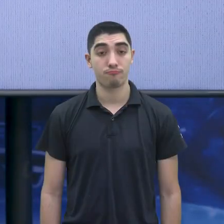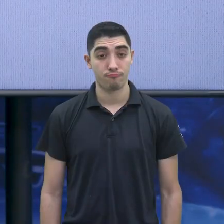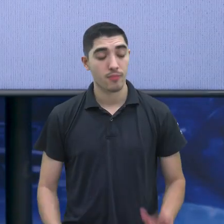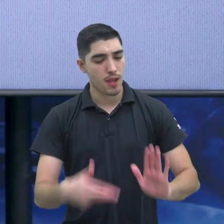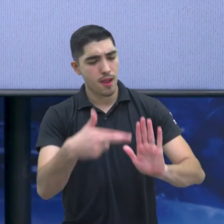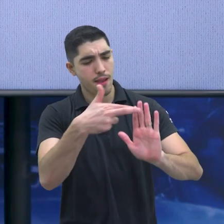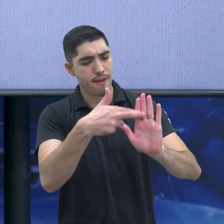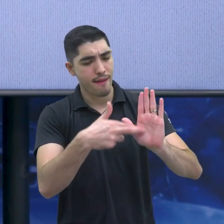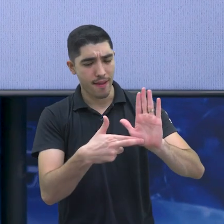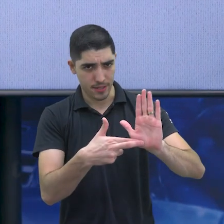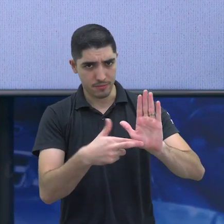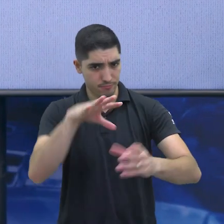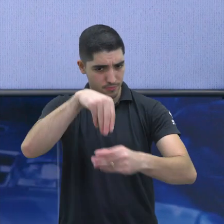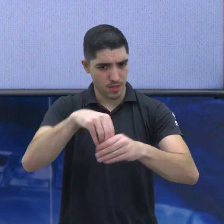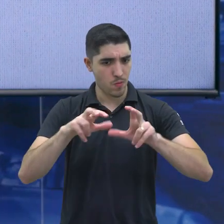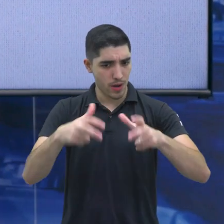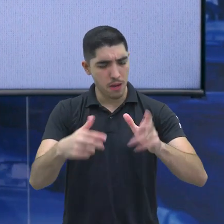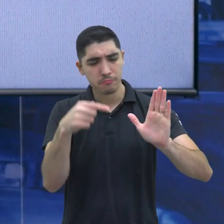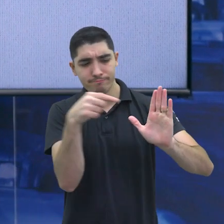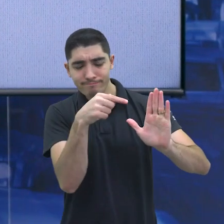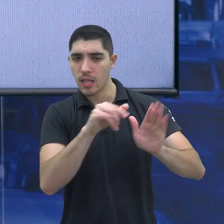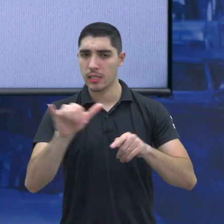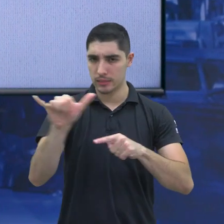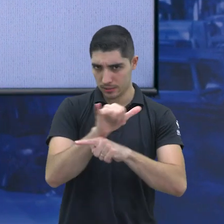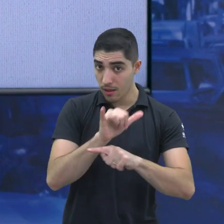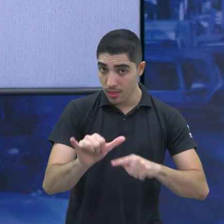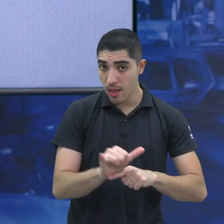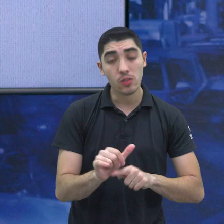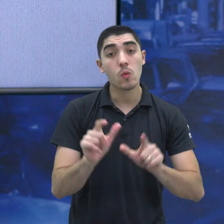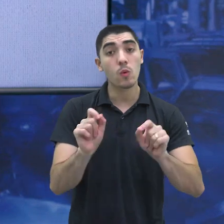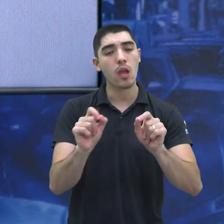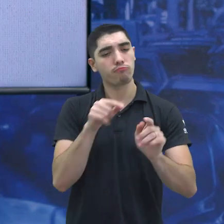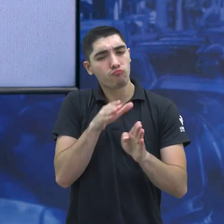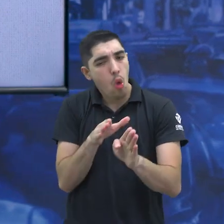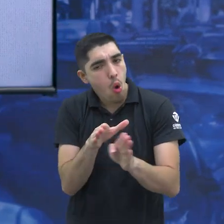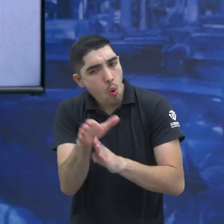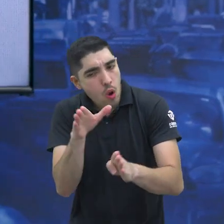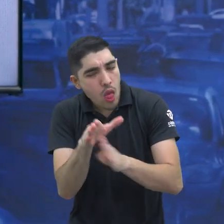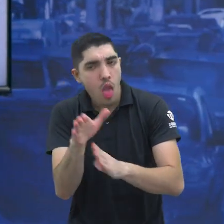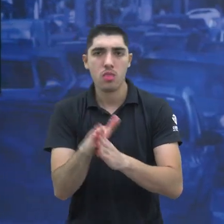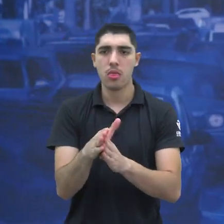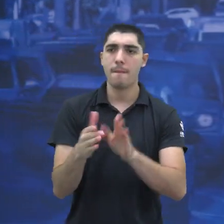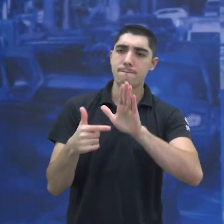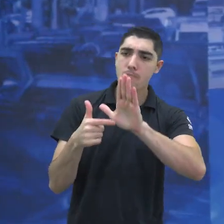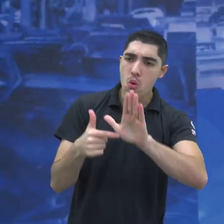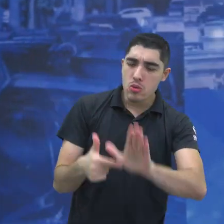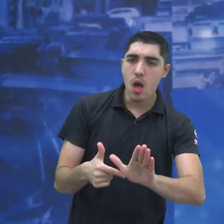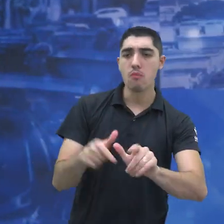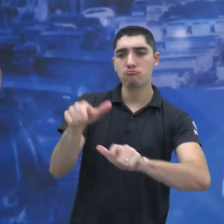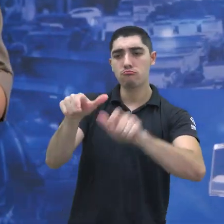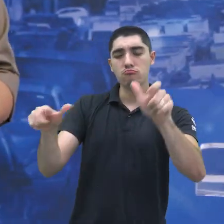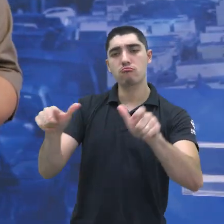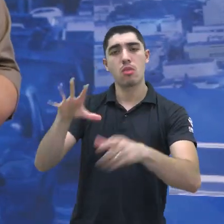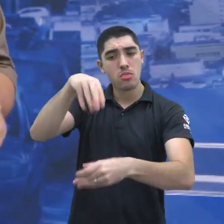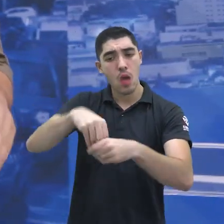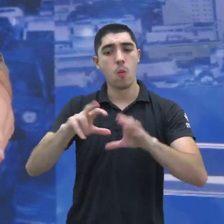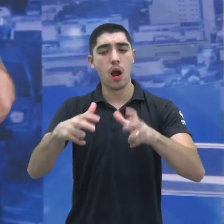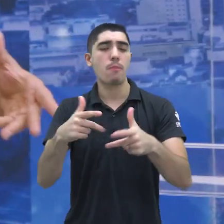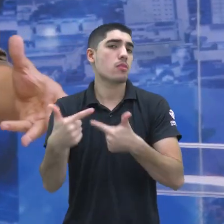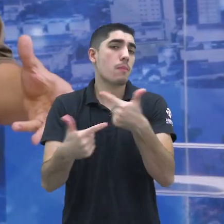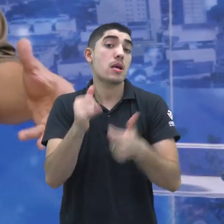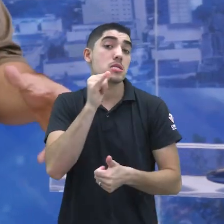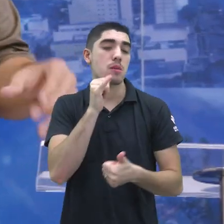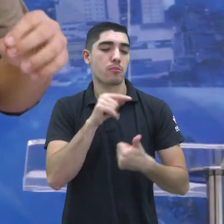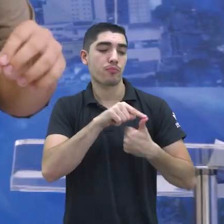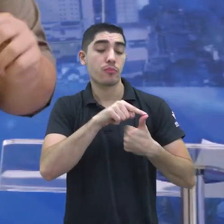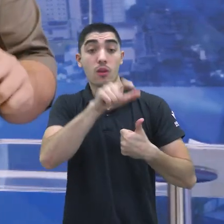O regimento interno é uma ferramenta que, como o próprio nome diz, rege as questões internas da Câmara Municipal, como,